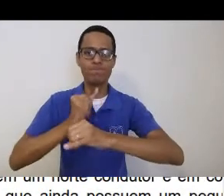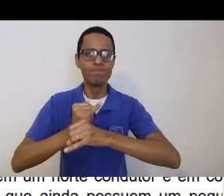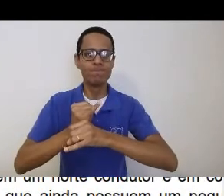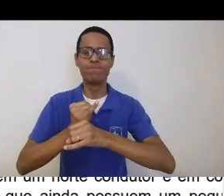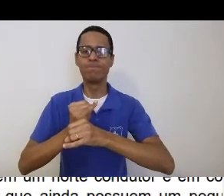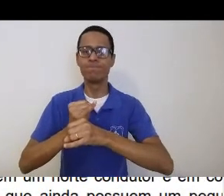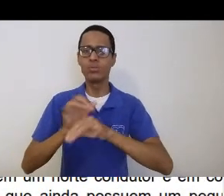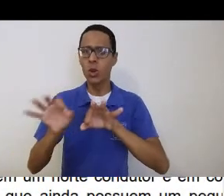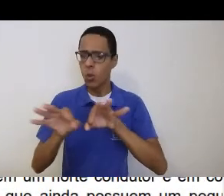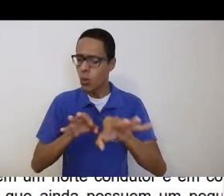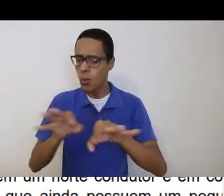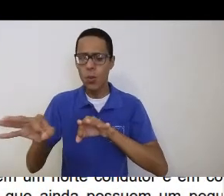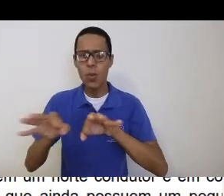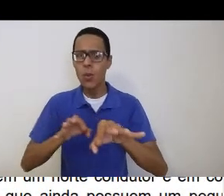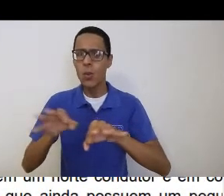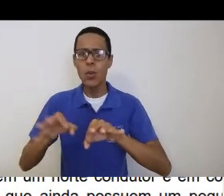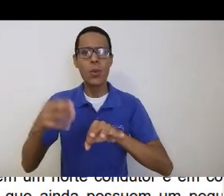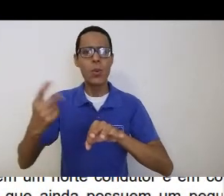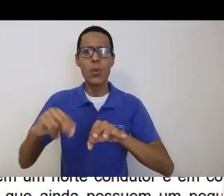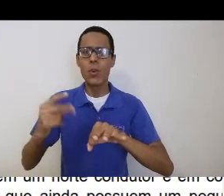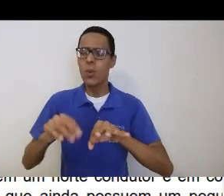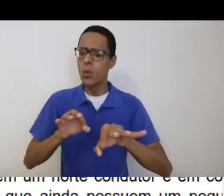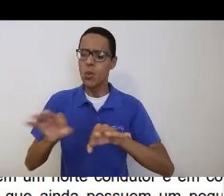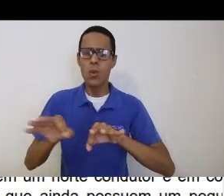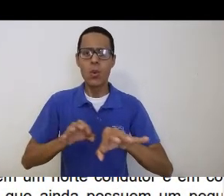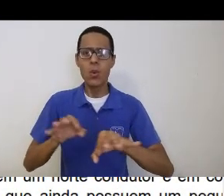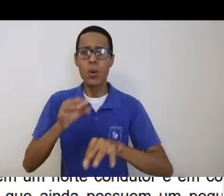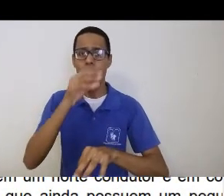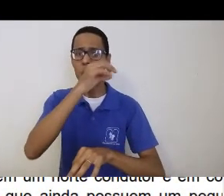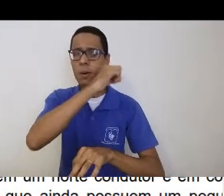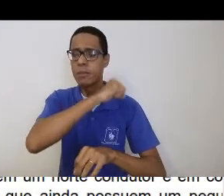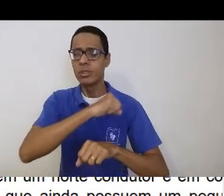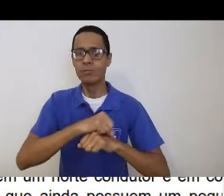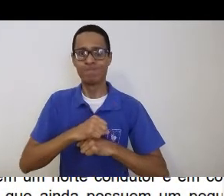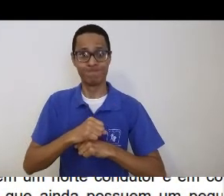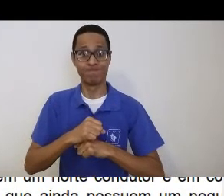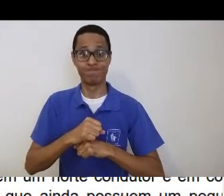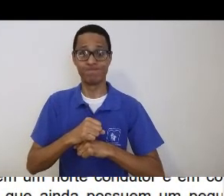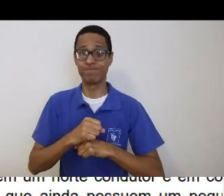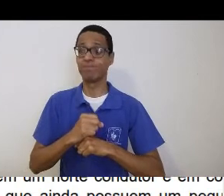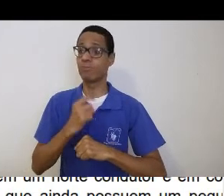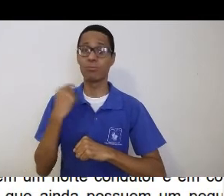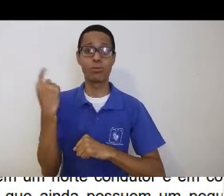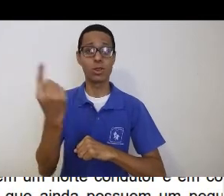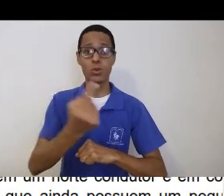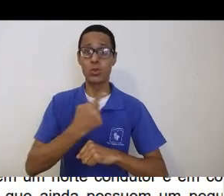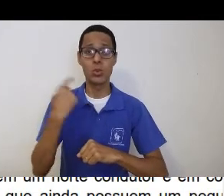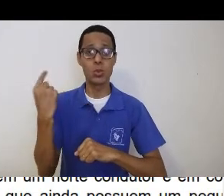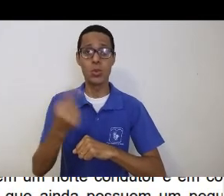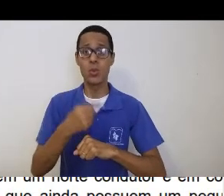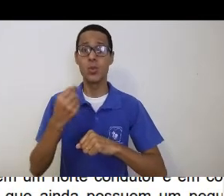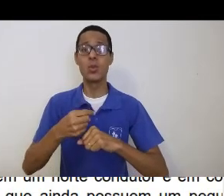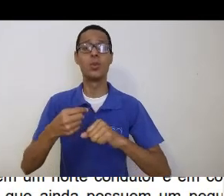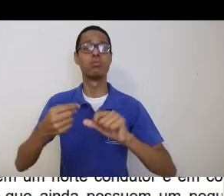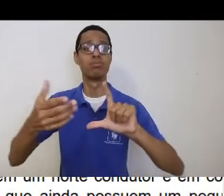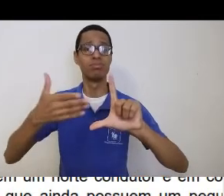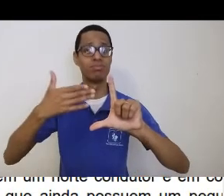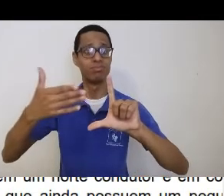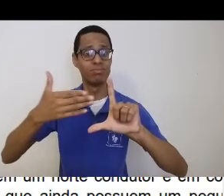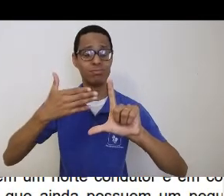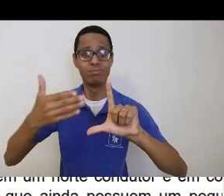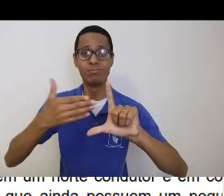emergente, o acesso à tecnologia se tornou uma coisa de modo muito rápido a